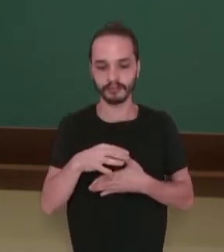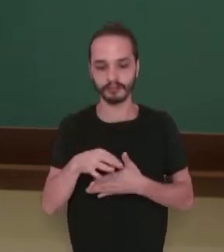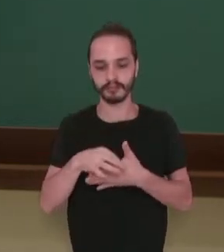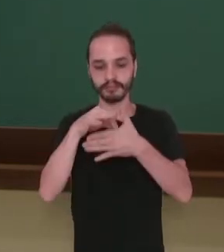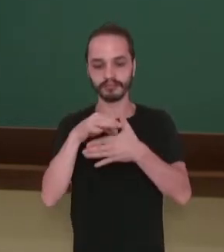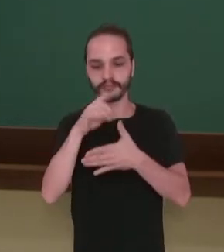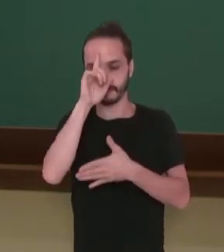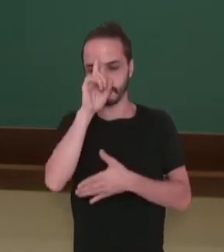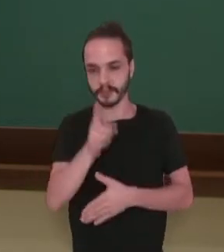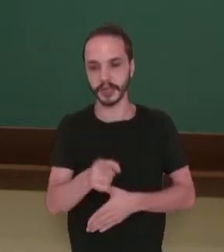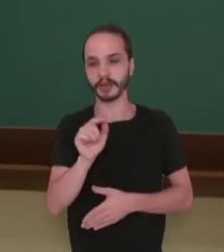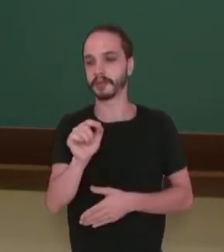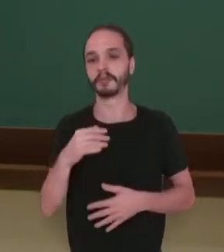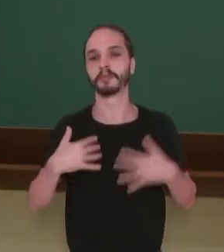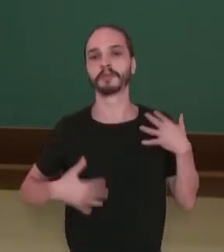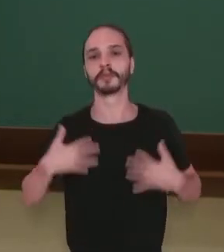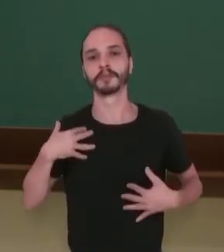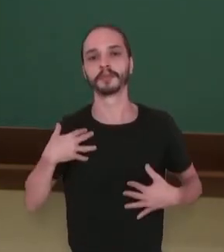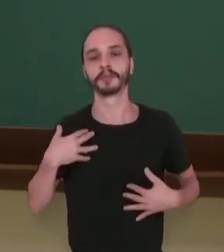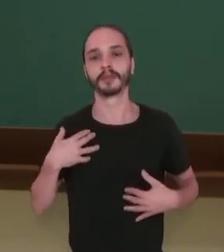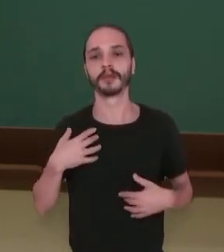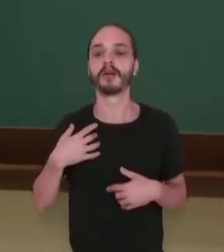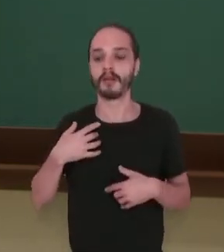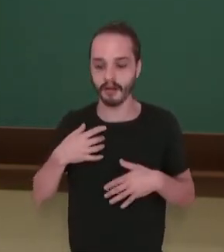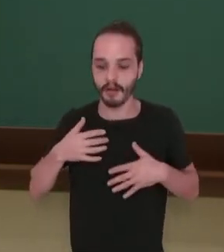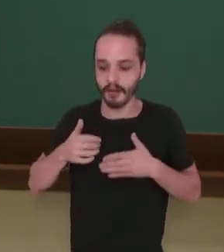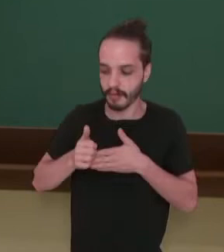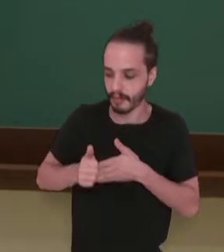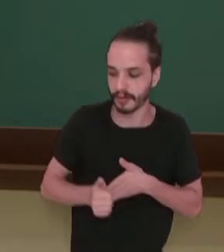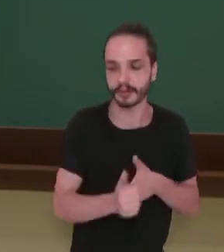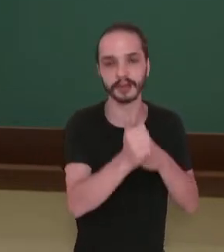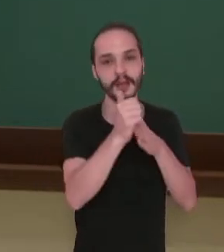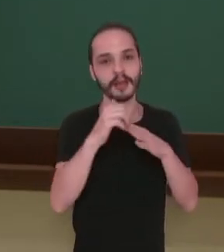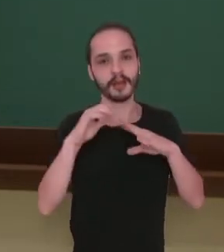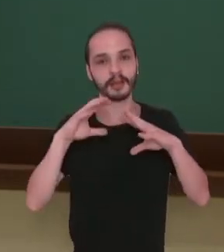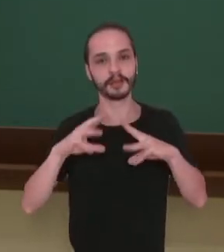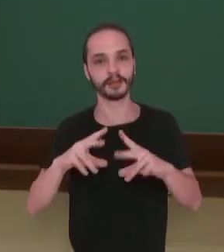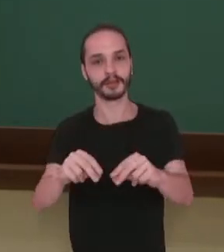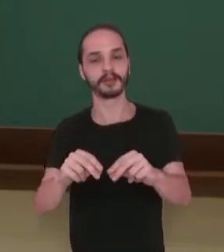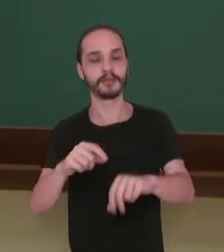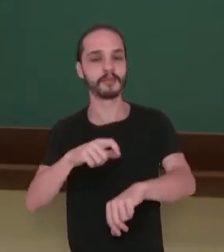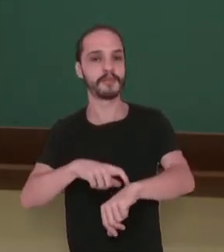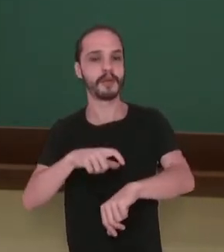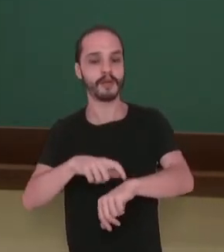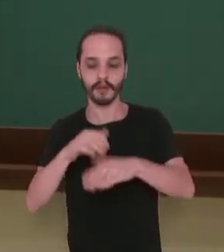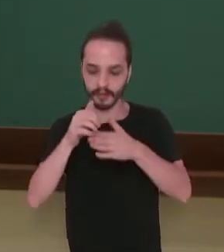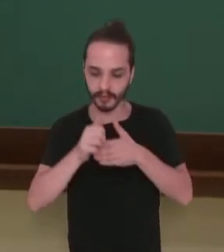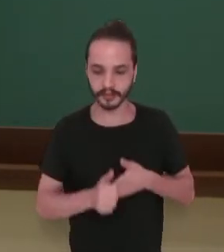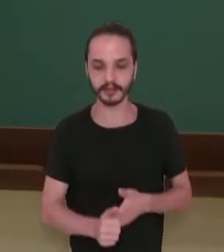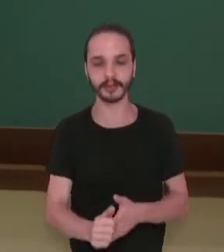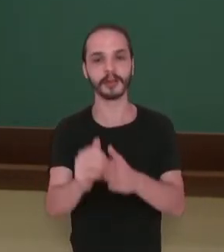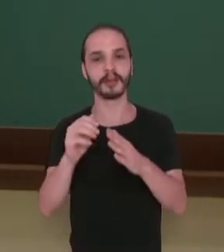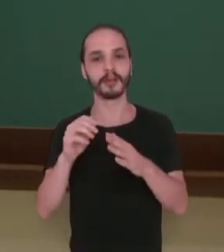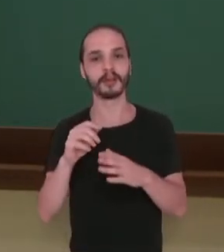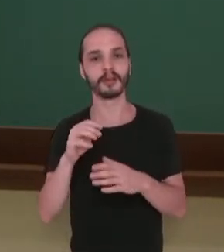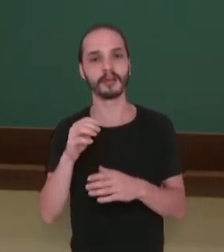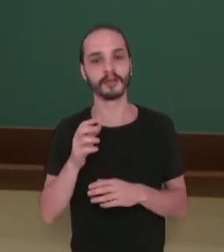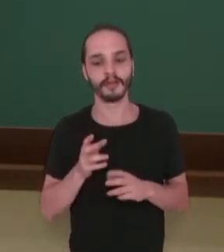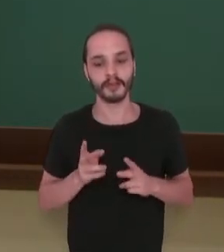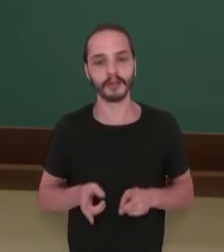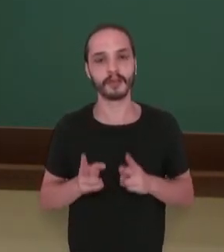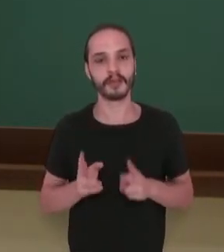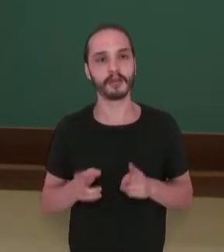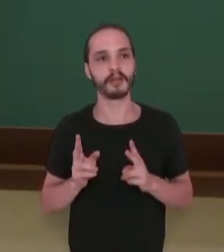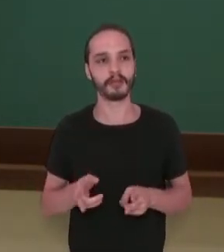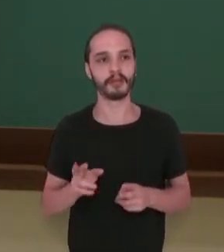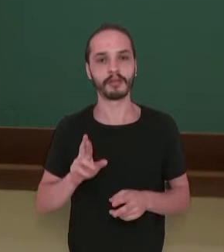qual o movimento que iria estar fazendo naquele momento, para que não se tornasse uma